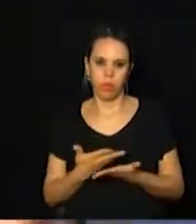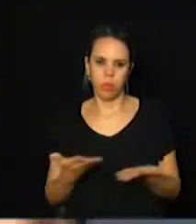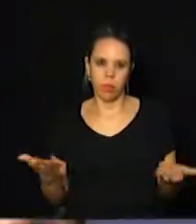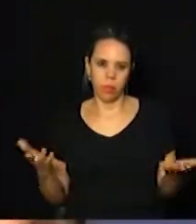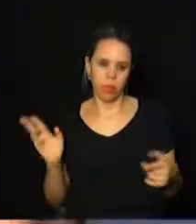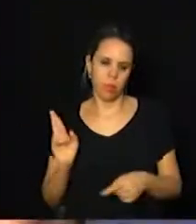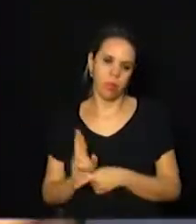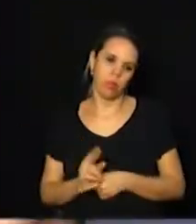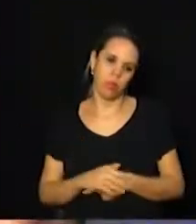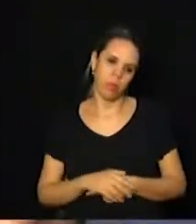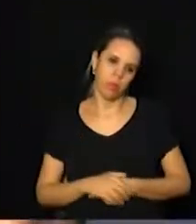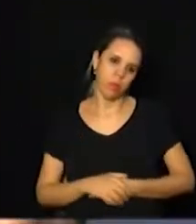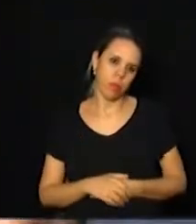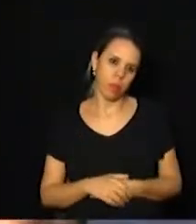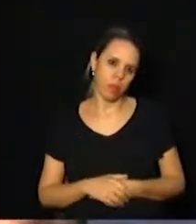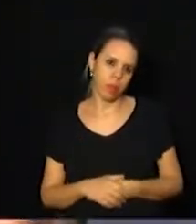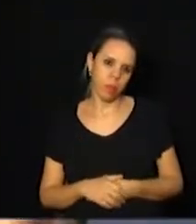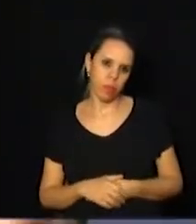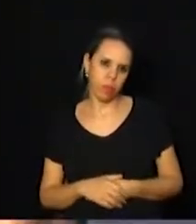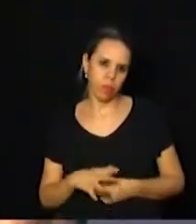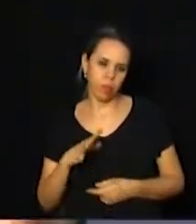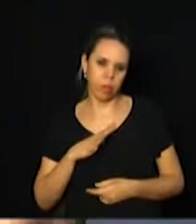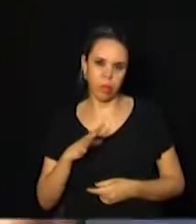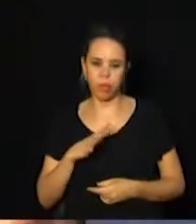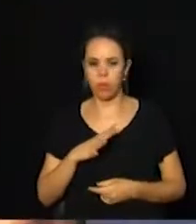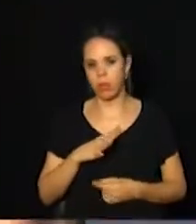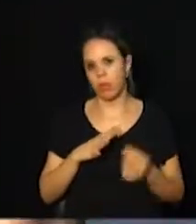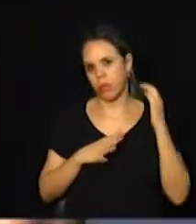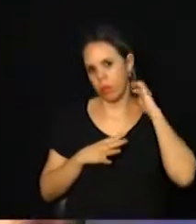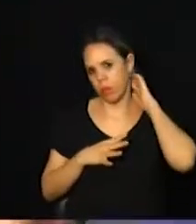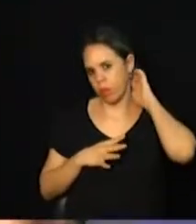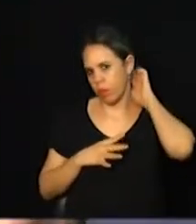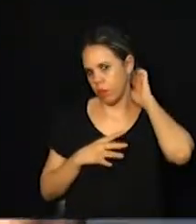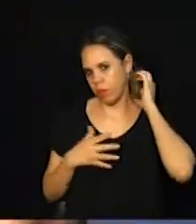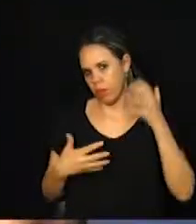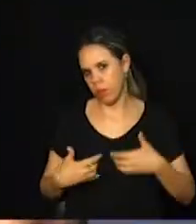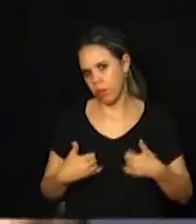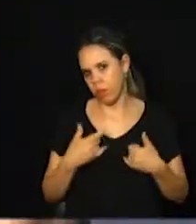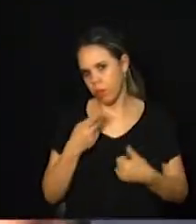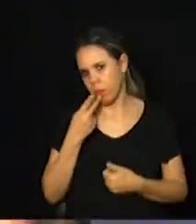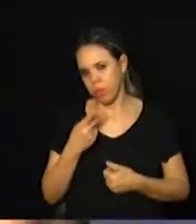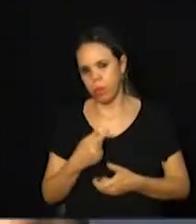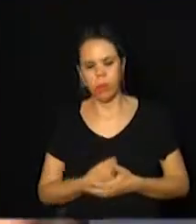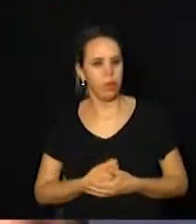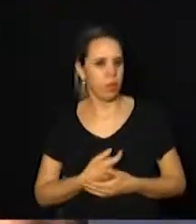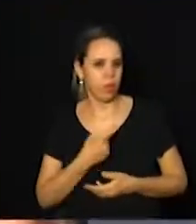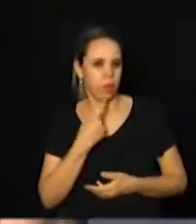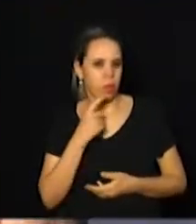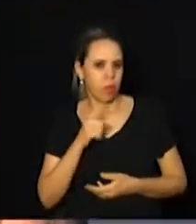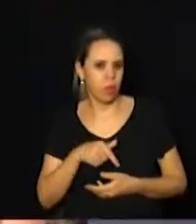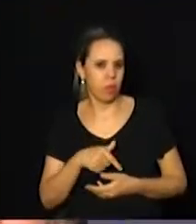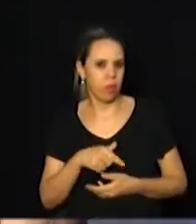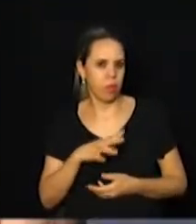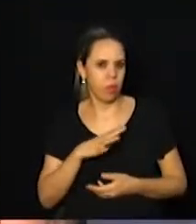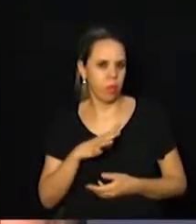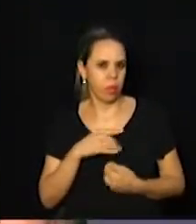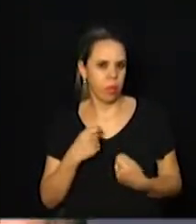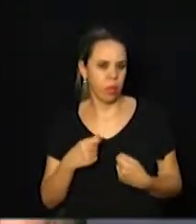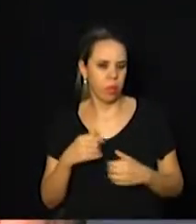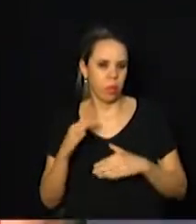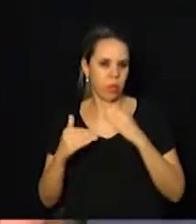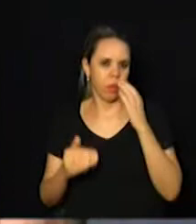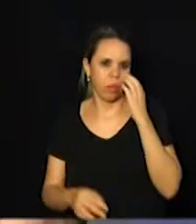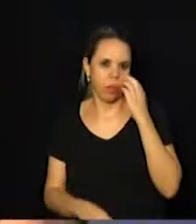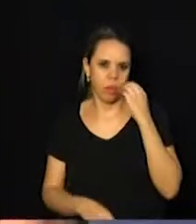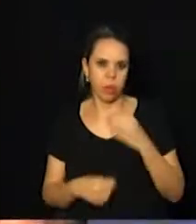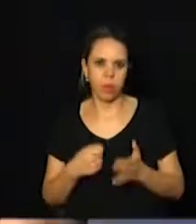nossos representantes Essa cidade é uma cidade que a gente tem orgulho em dizer Campina é uma cidade que se desenvolvem